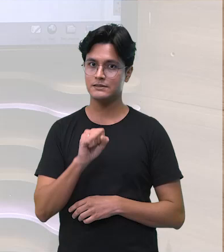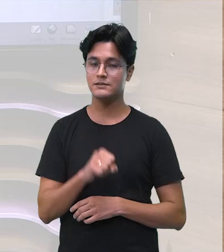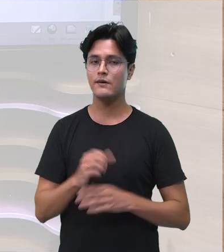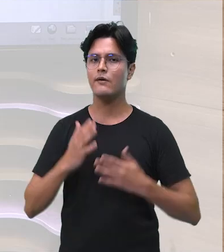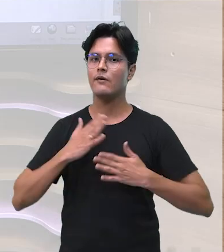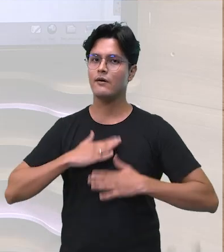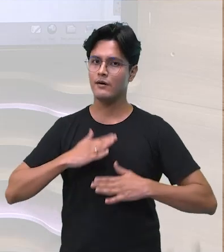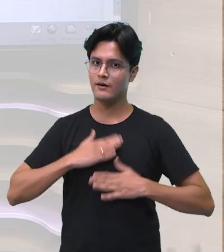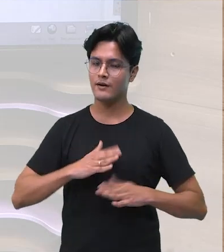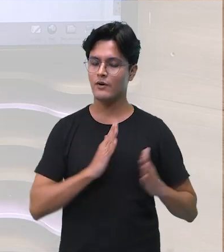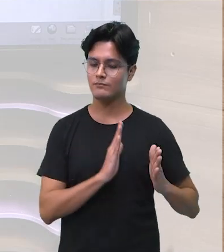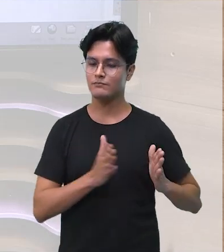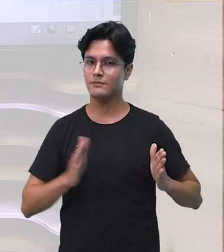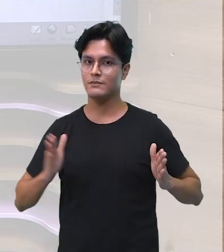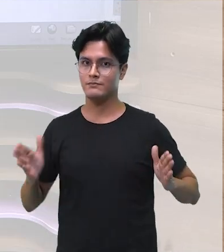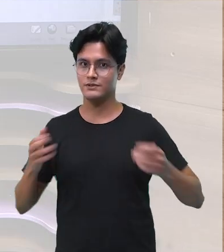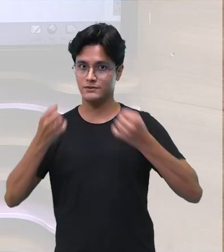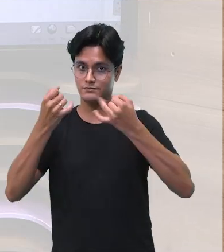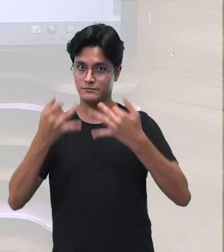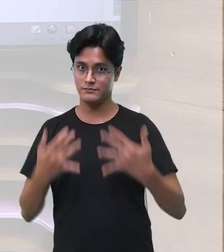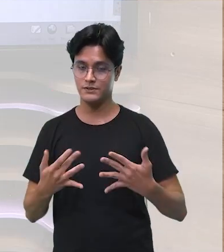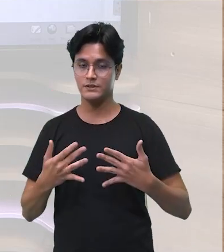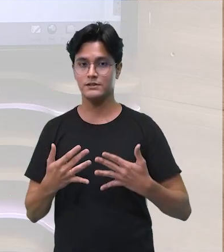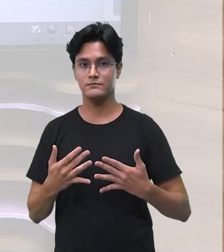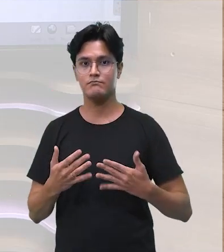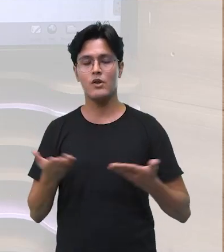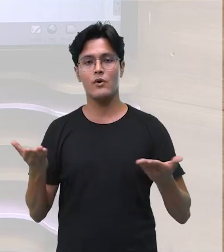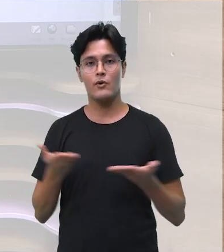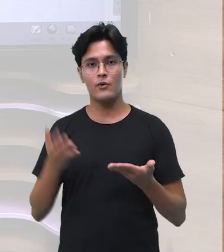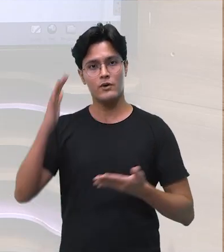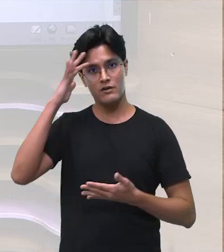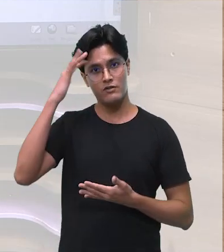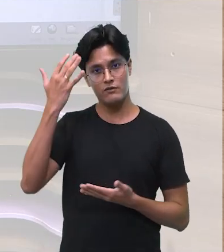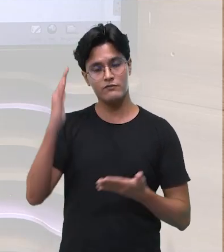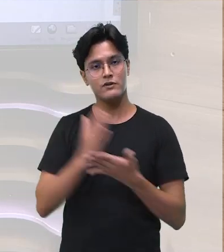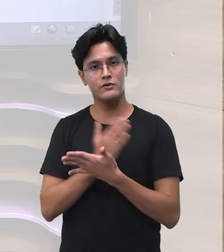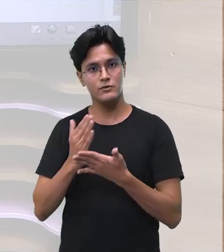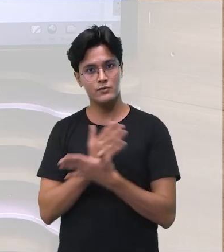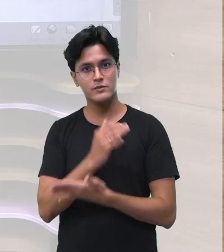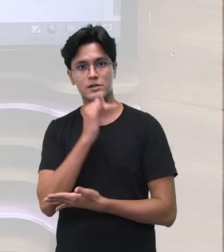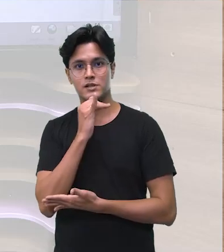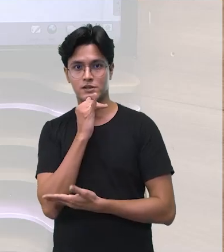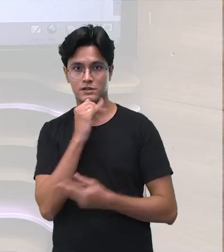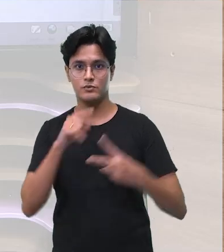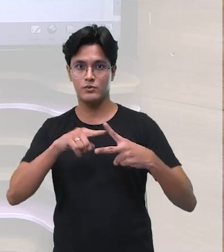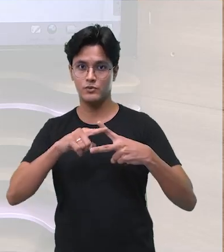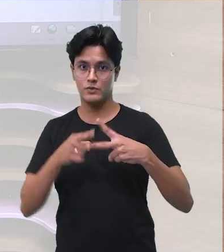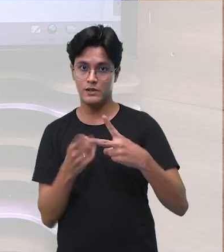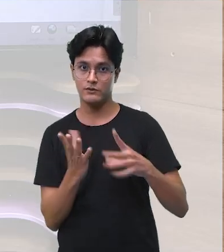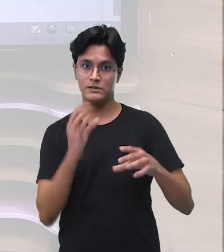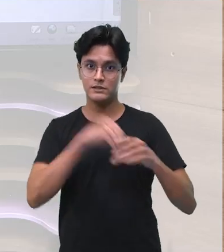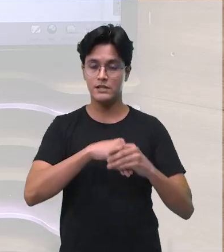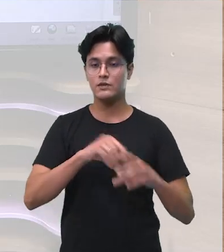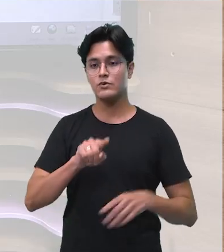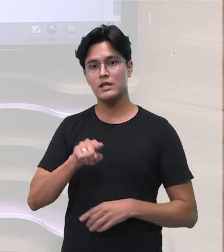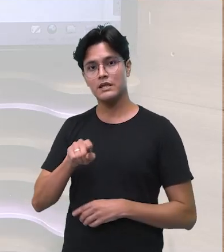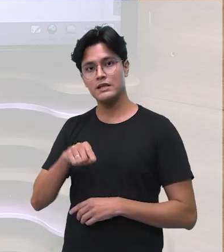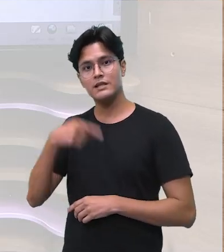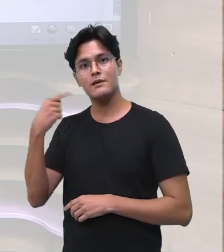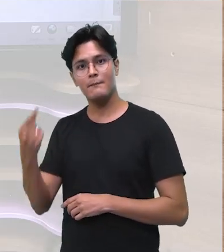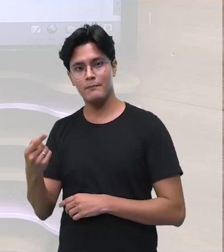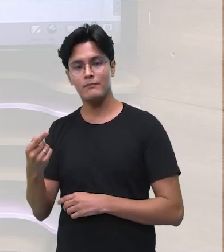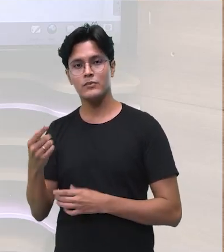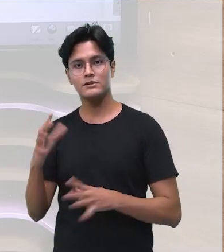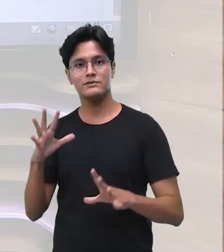nessa hora, vamos passo a passo. Vamos então fazer aqui alguns exemplos com ângulo interno e depois nós calcularemos ângulo externo,